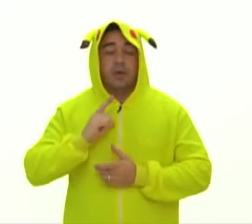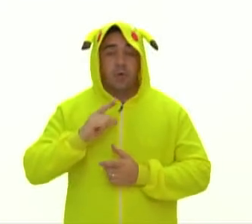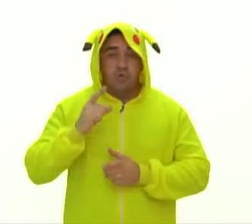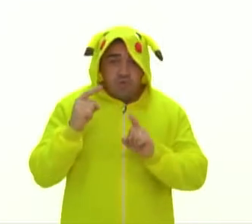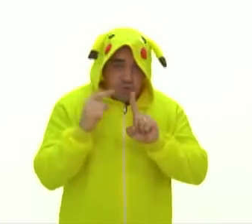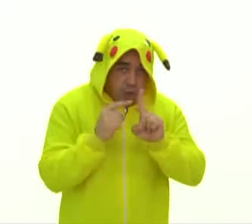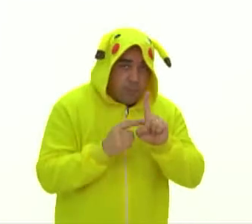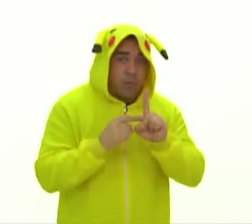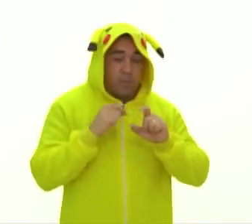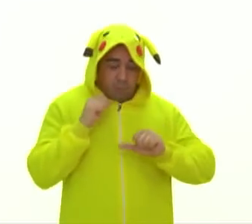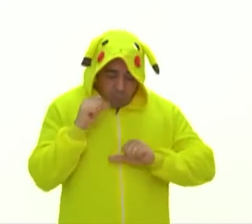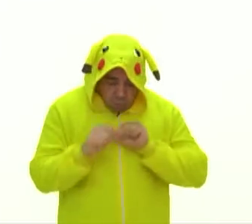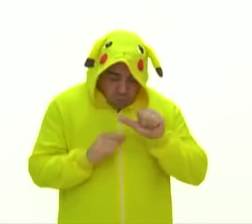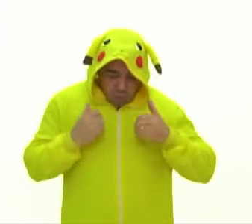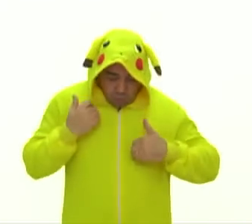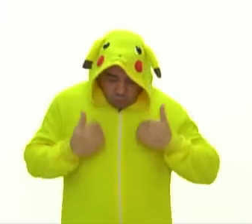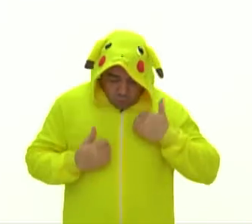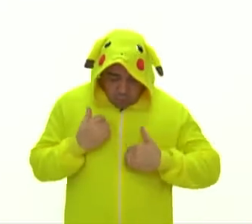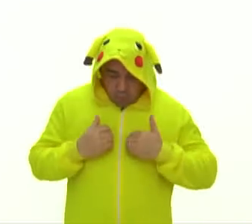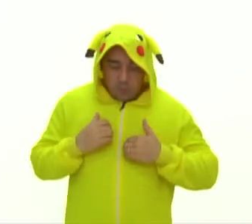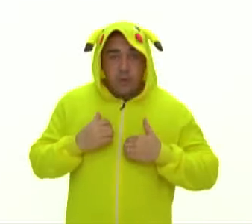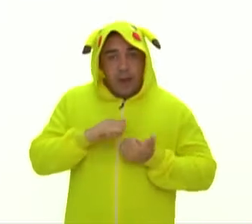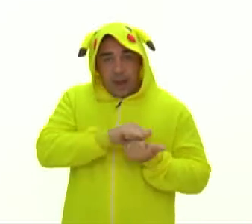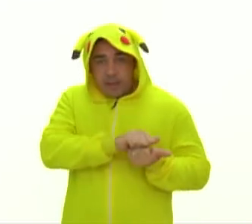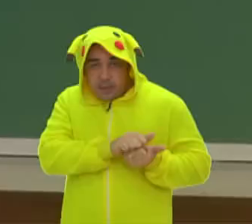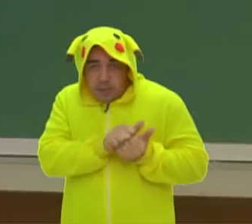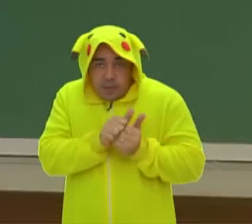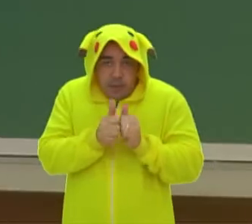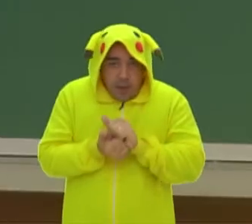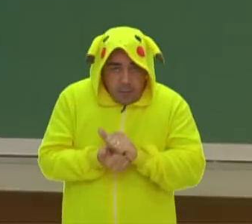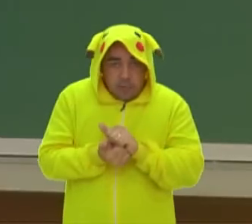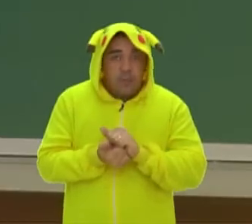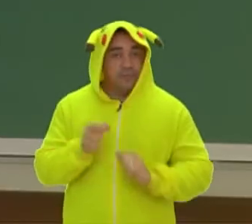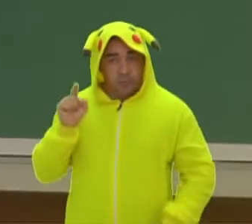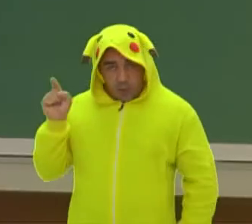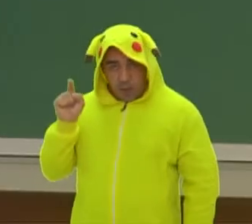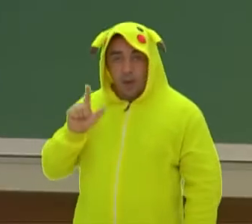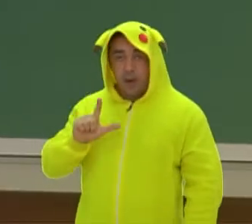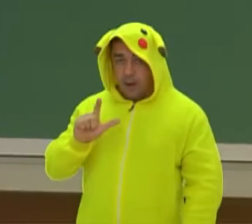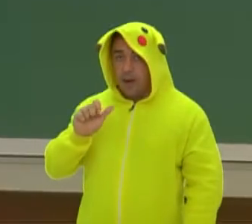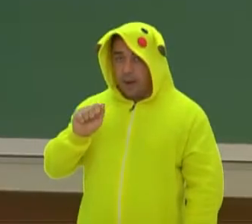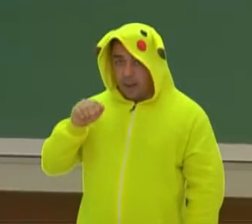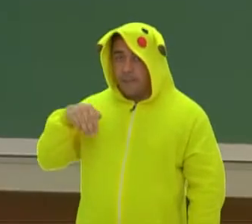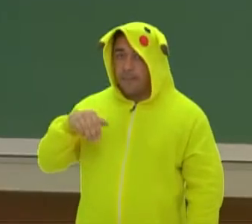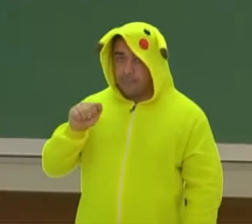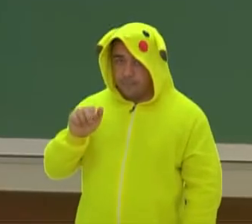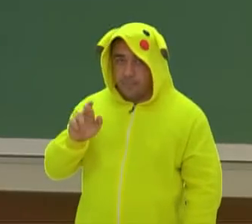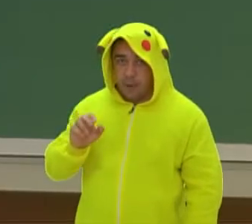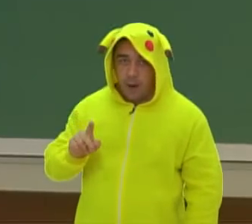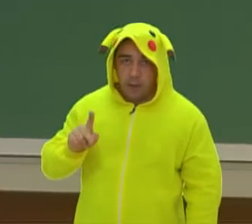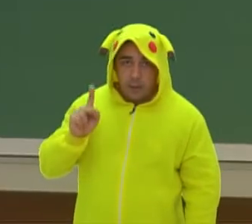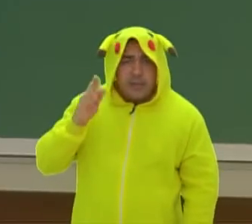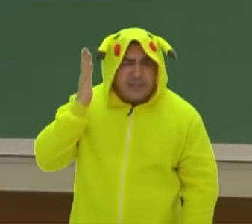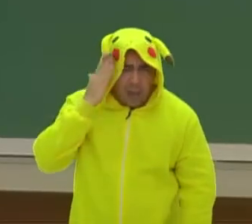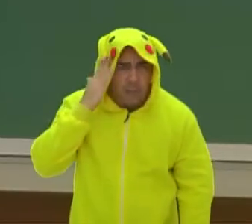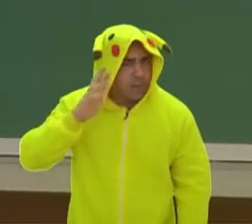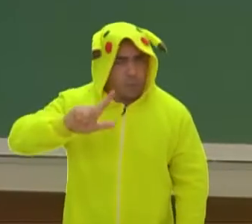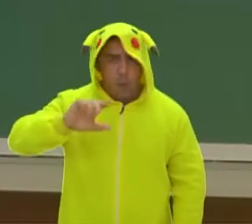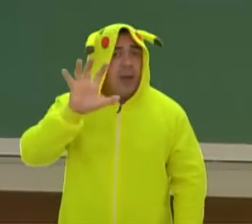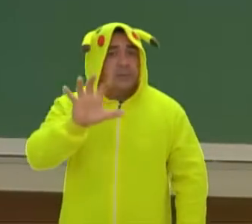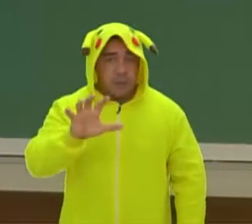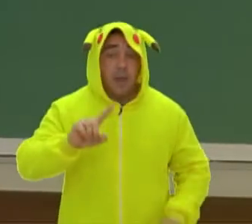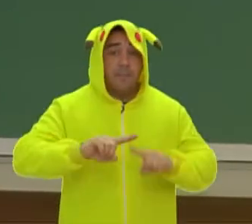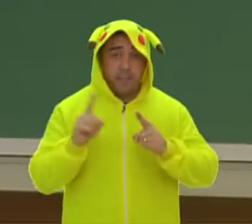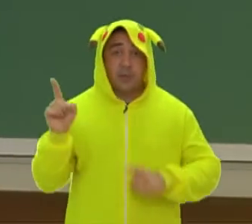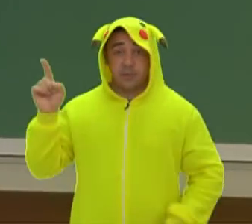propositalmente se modificou para se adaptar ao meio. Né? Então, a explicação do Lamarck está correta. A gente sabe que não é isso que acontece. Mas das explicações